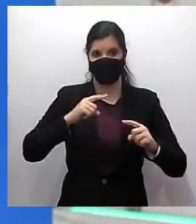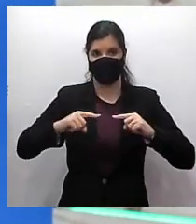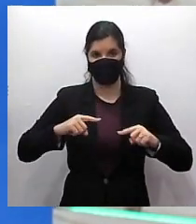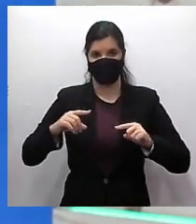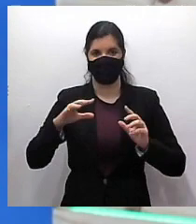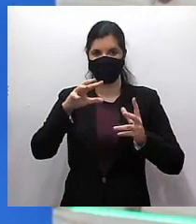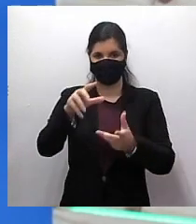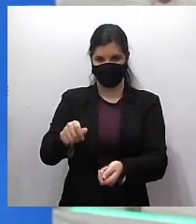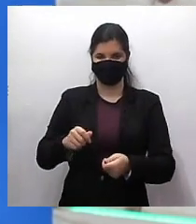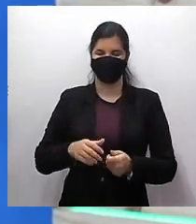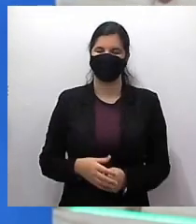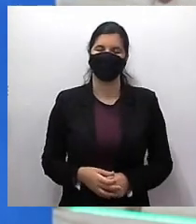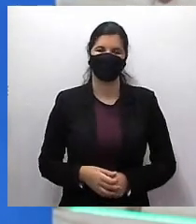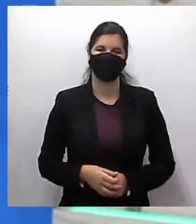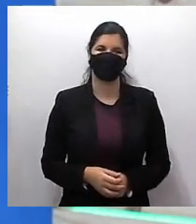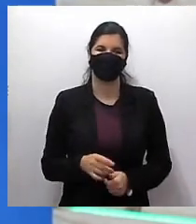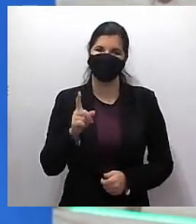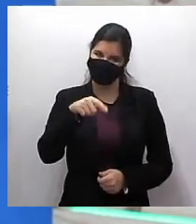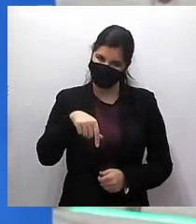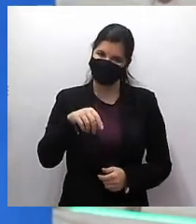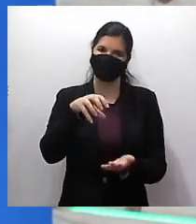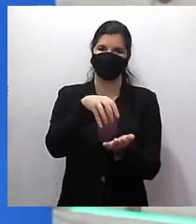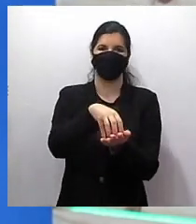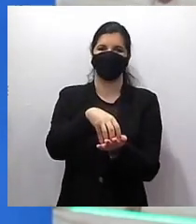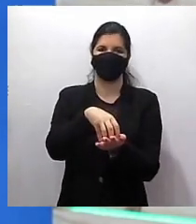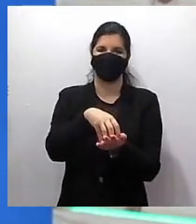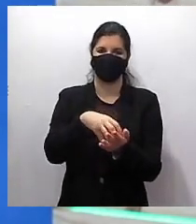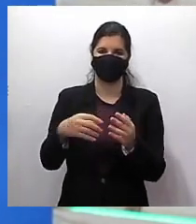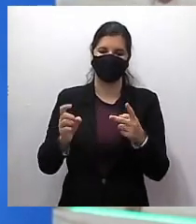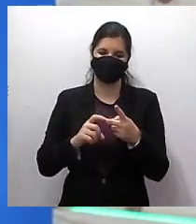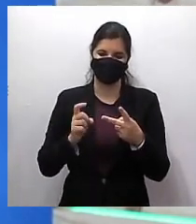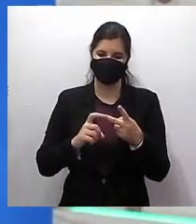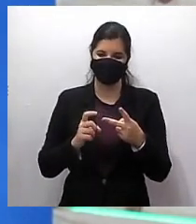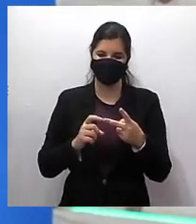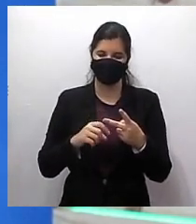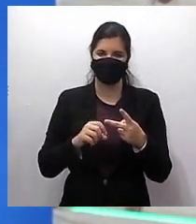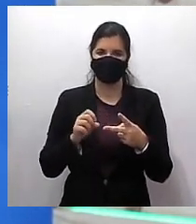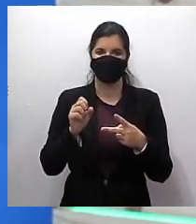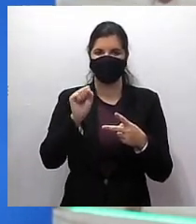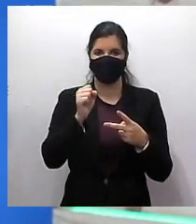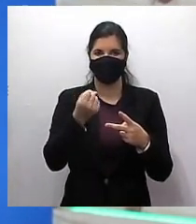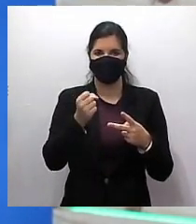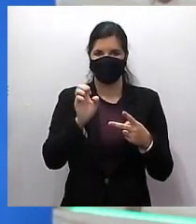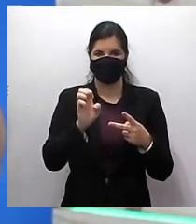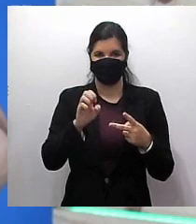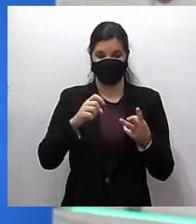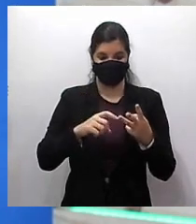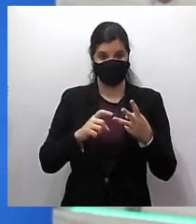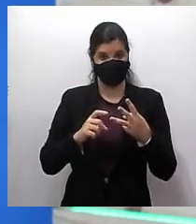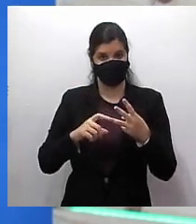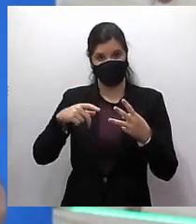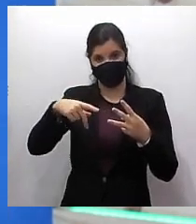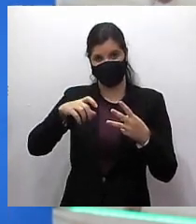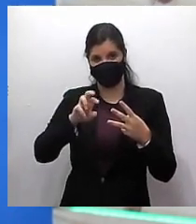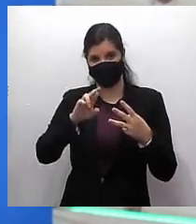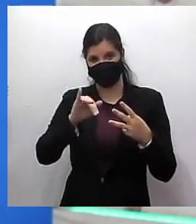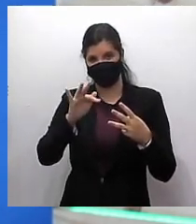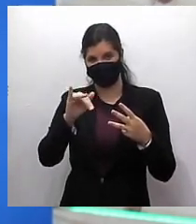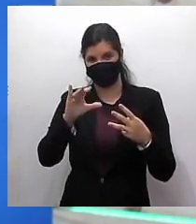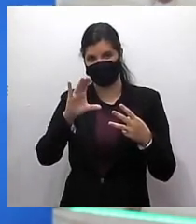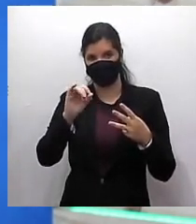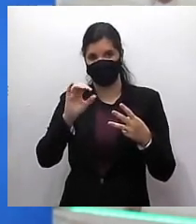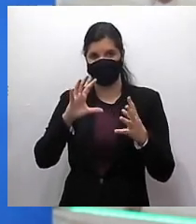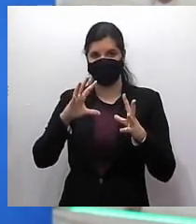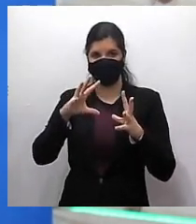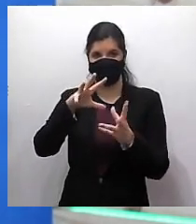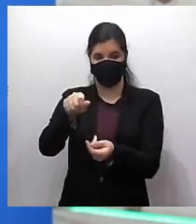do mundo. Esses são os países centrais. Nós vamos ter os países periféricos, que são aqueles que estão distantes das decisões do